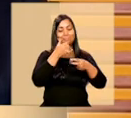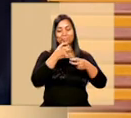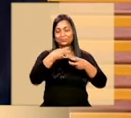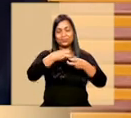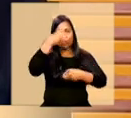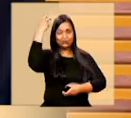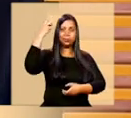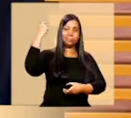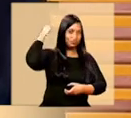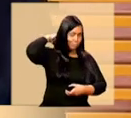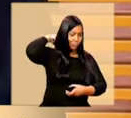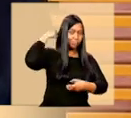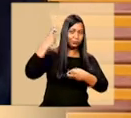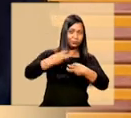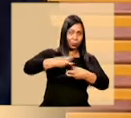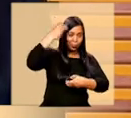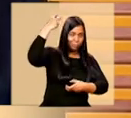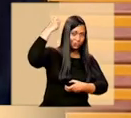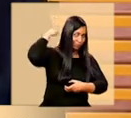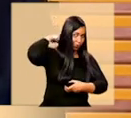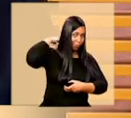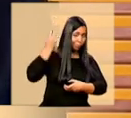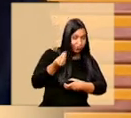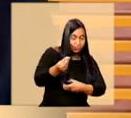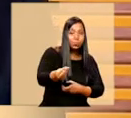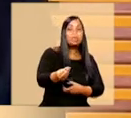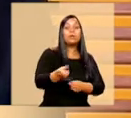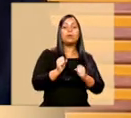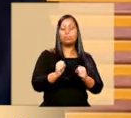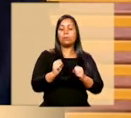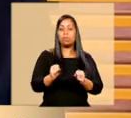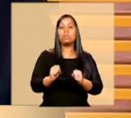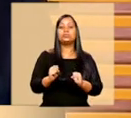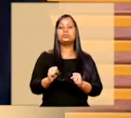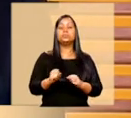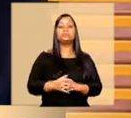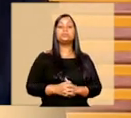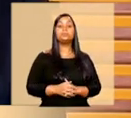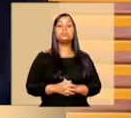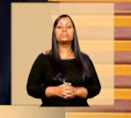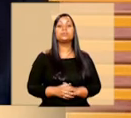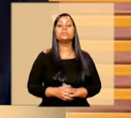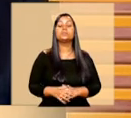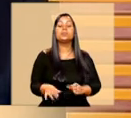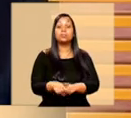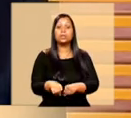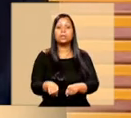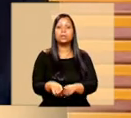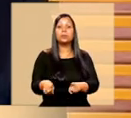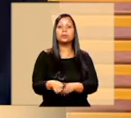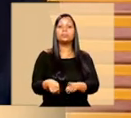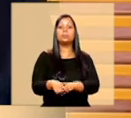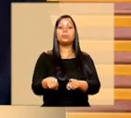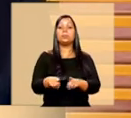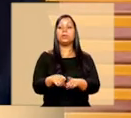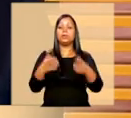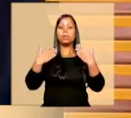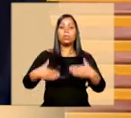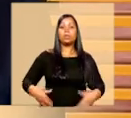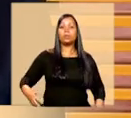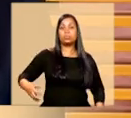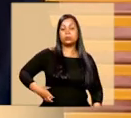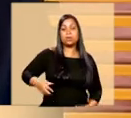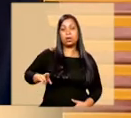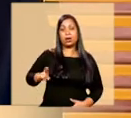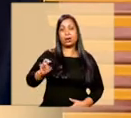gente faz e quando é encontrado um potencial receptor, né? Sim. Então é feita a doação. E em relação a órgãos,